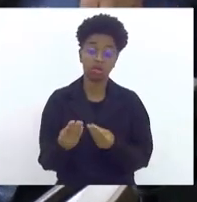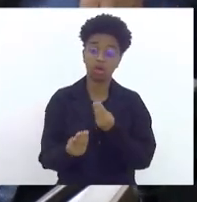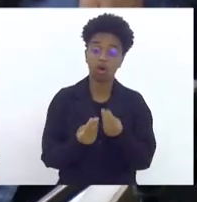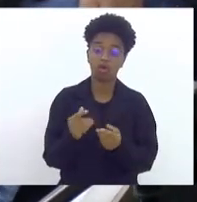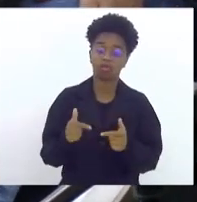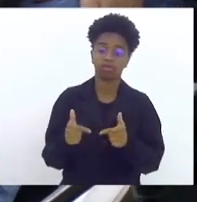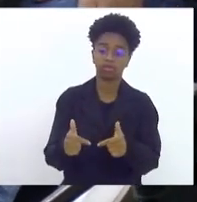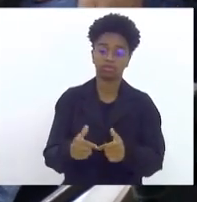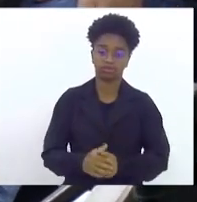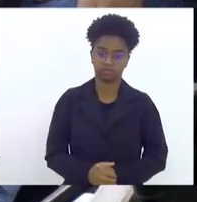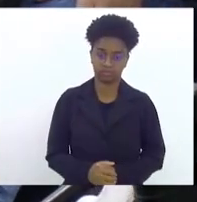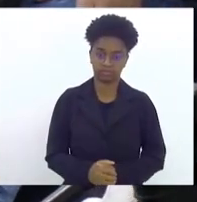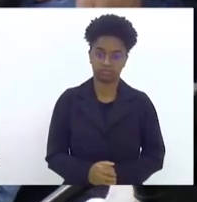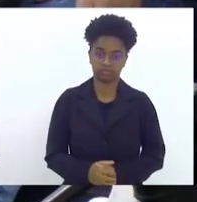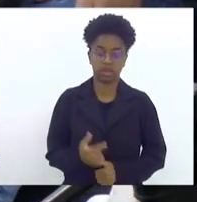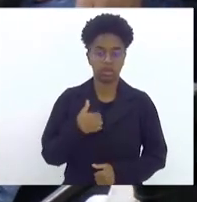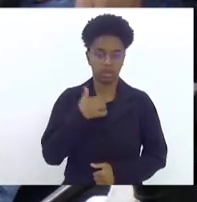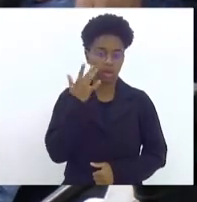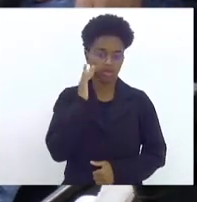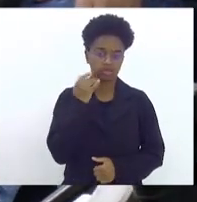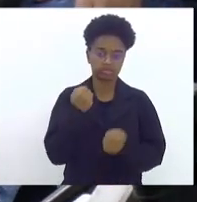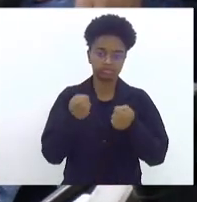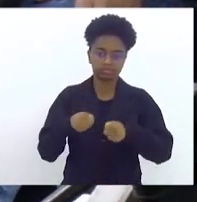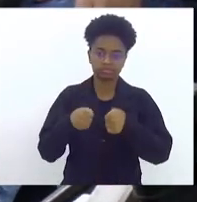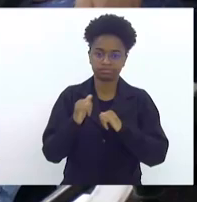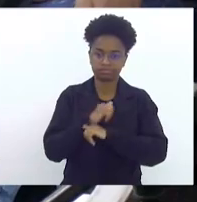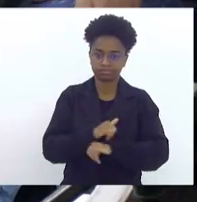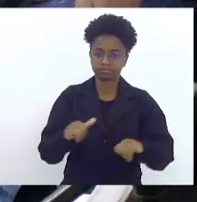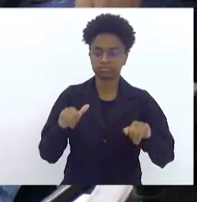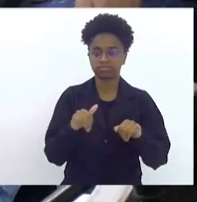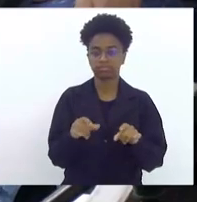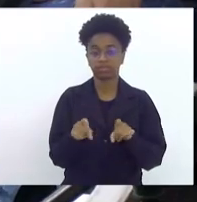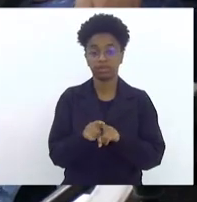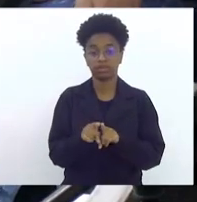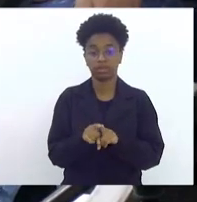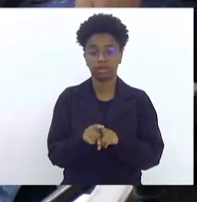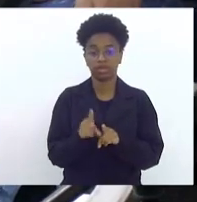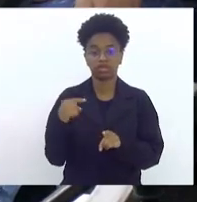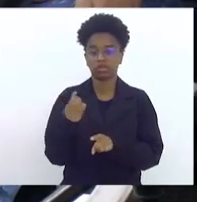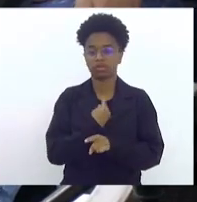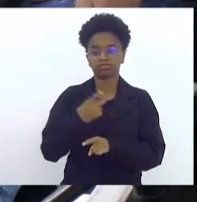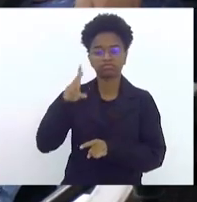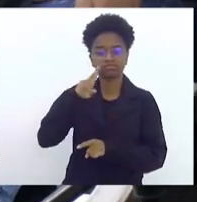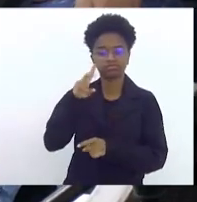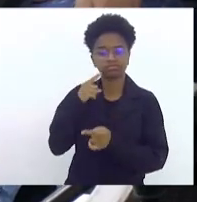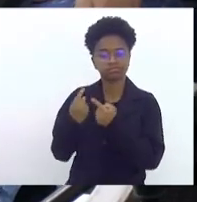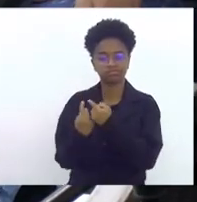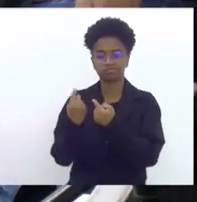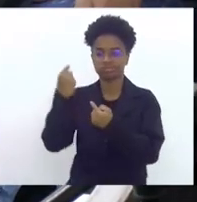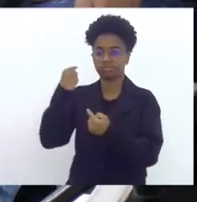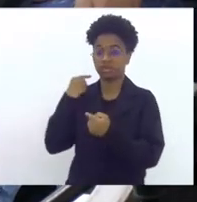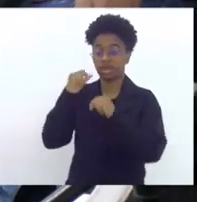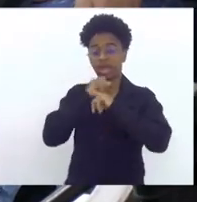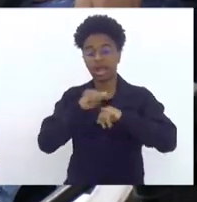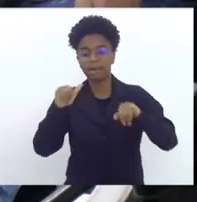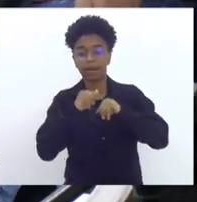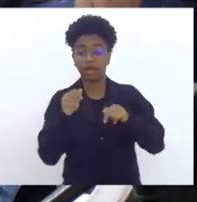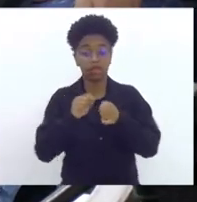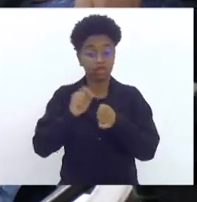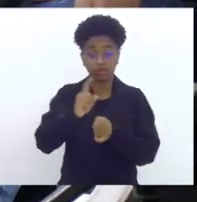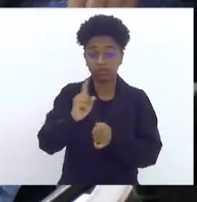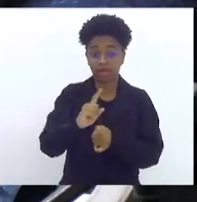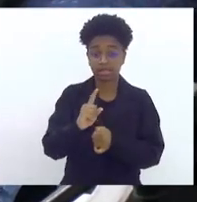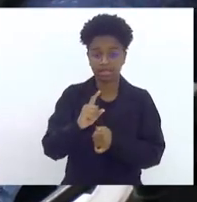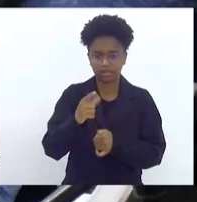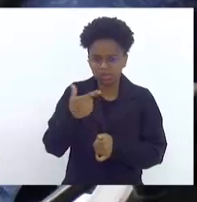né Eu acho que isso tem que ser dito Então vamos uma pequena retrospectiva né campanhas não faça se você não tiver